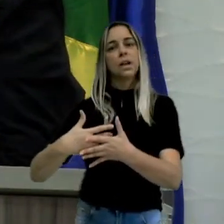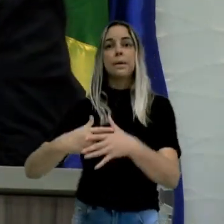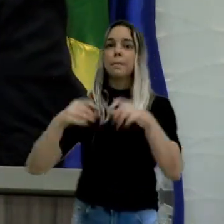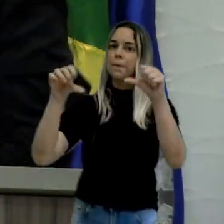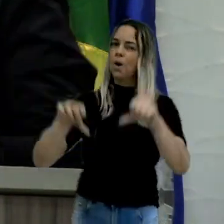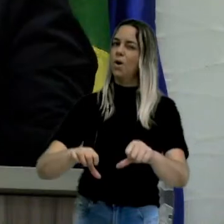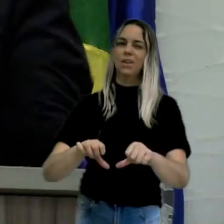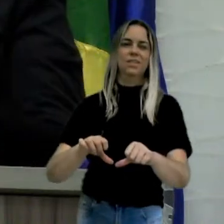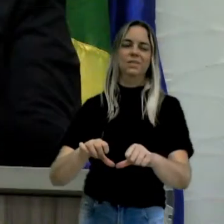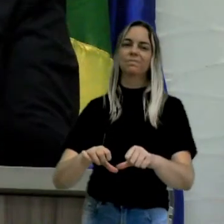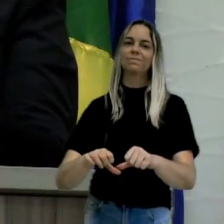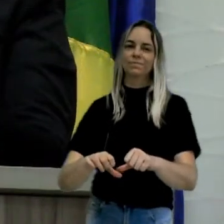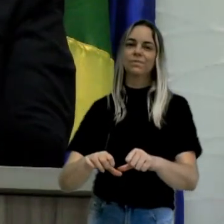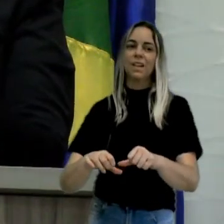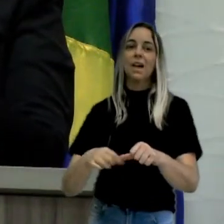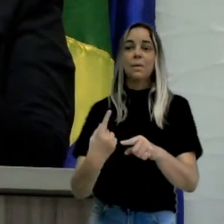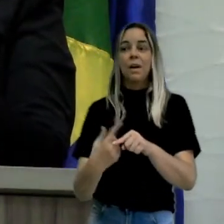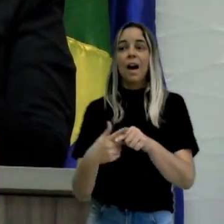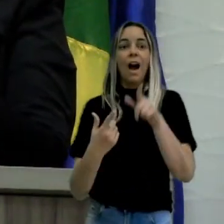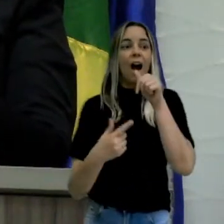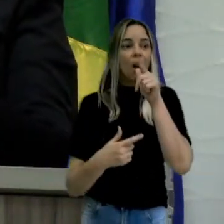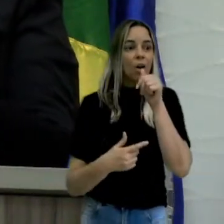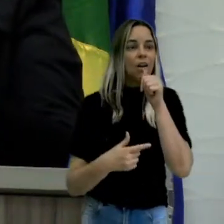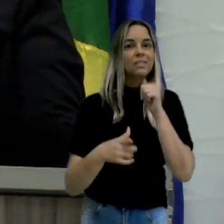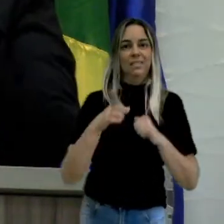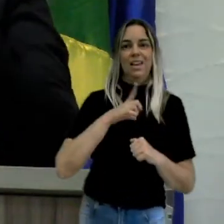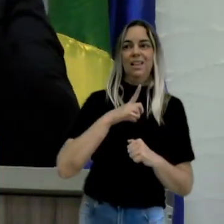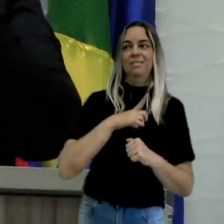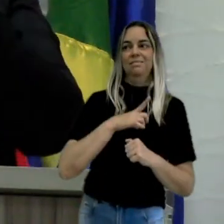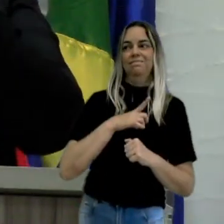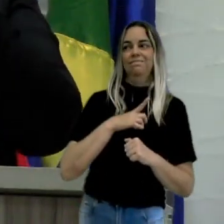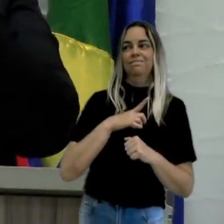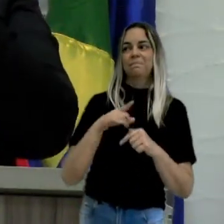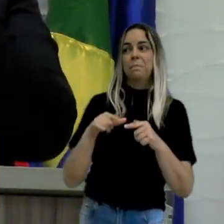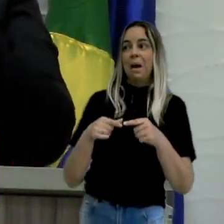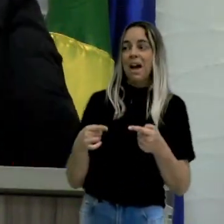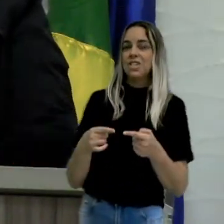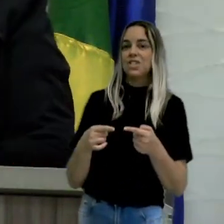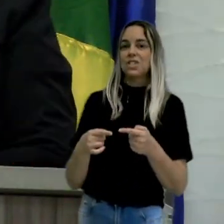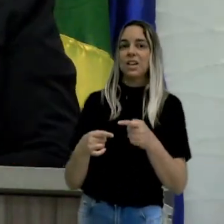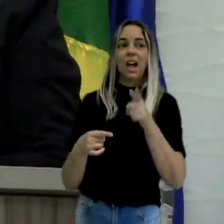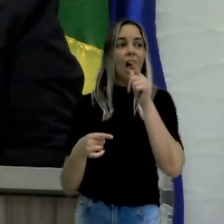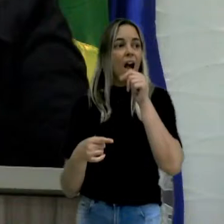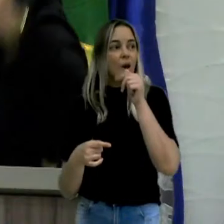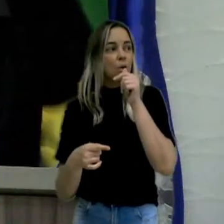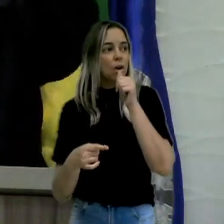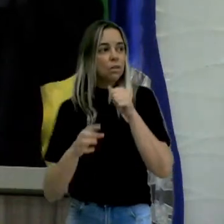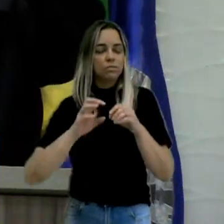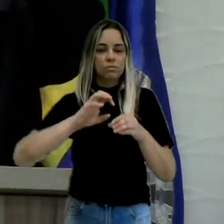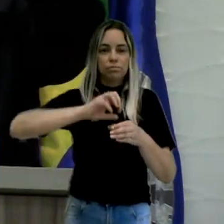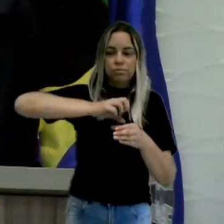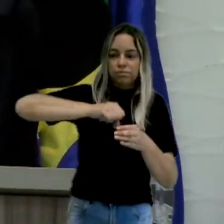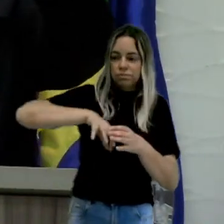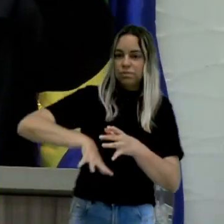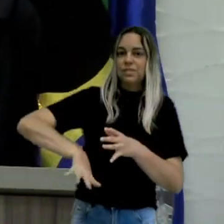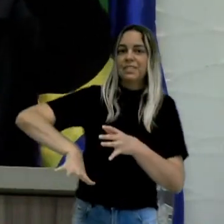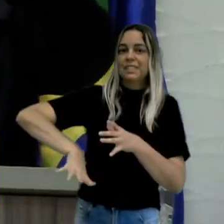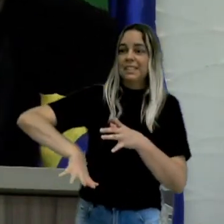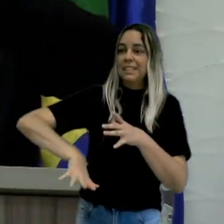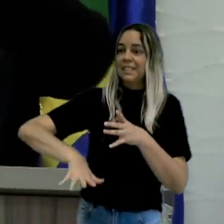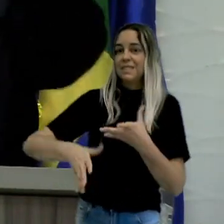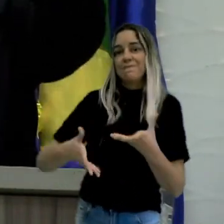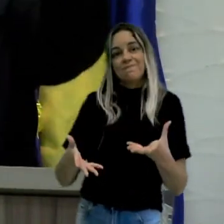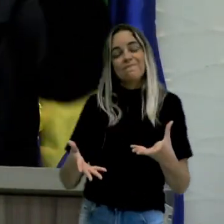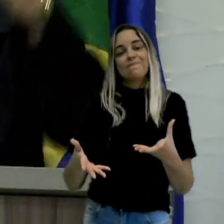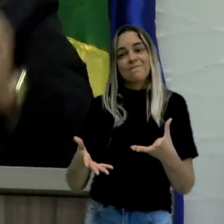piorando, porque água tem. Agora, água na torneira não tem nem, mas na barragem a barragem está lá cheia. Cada